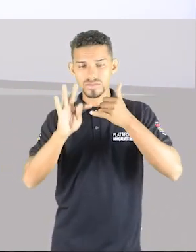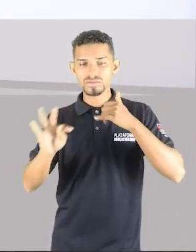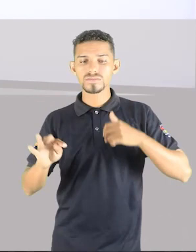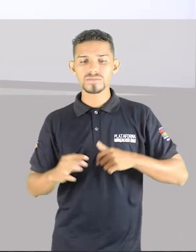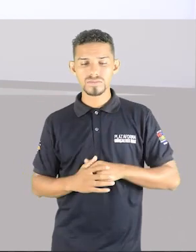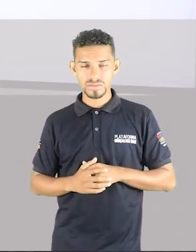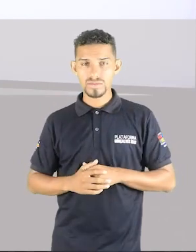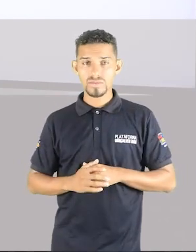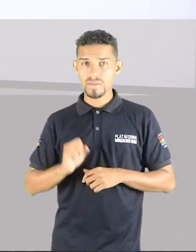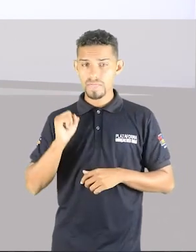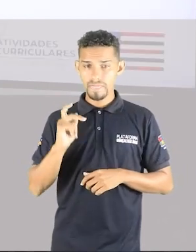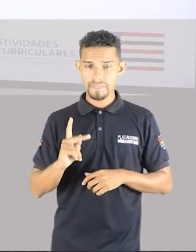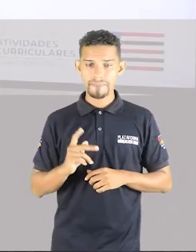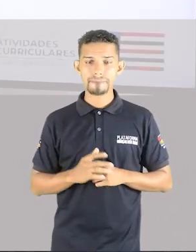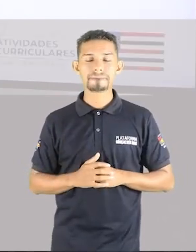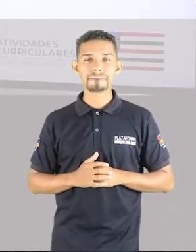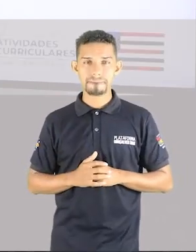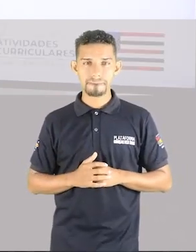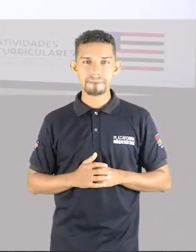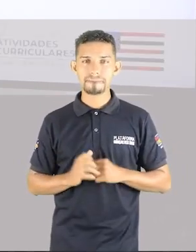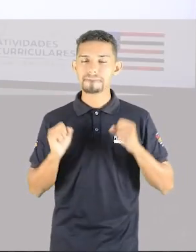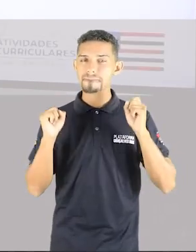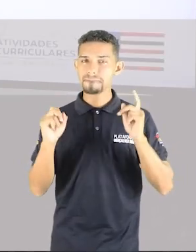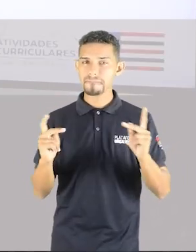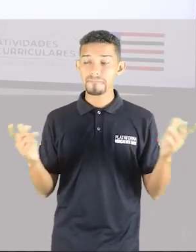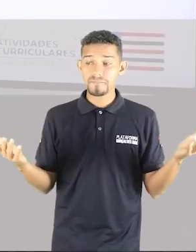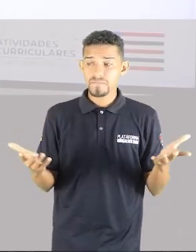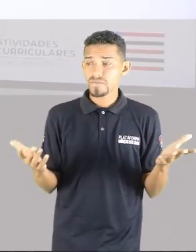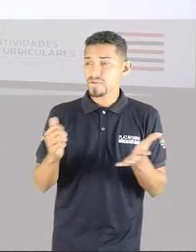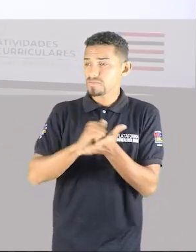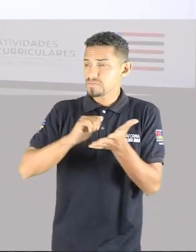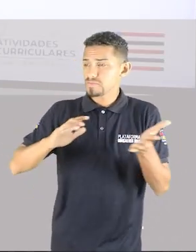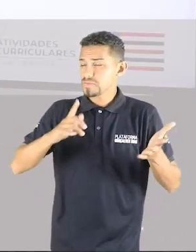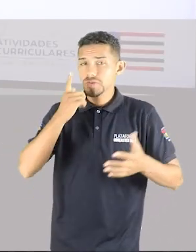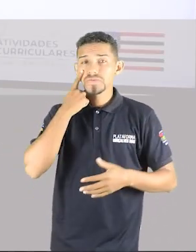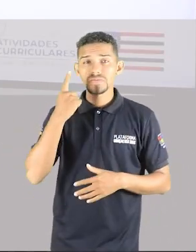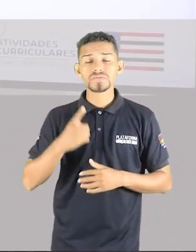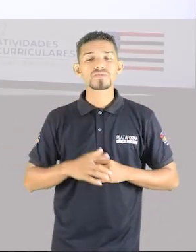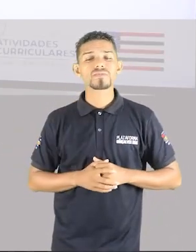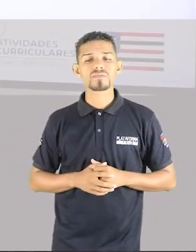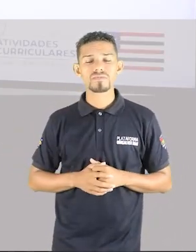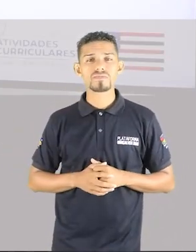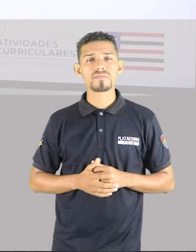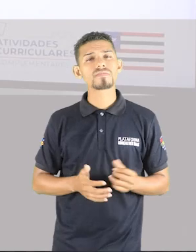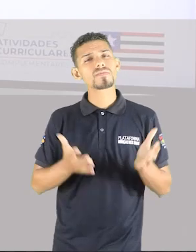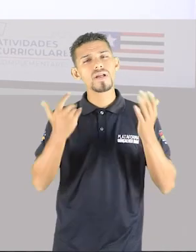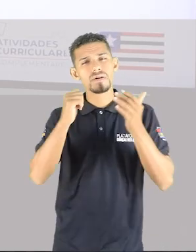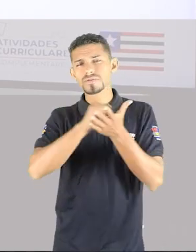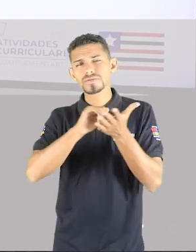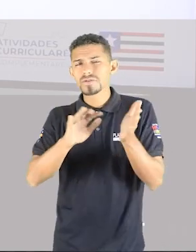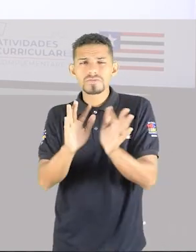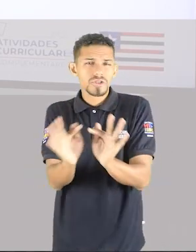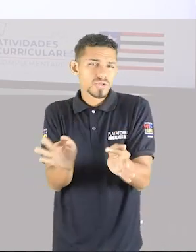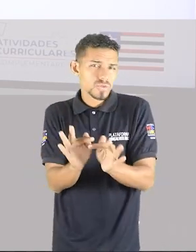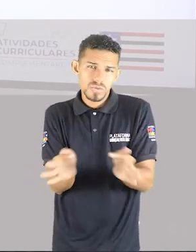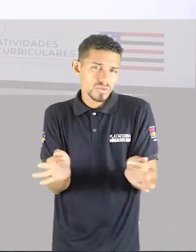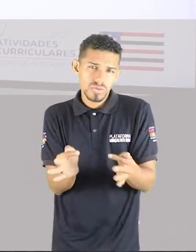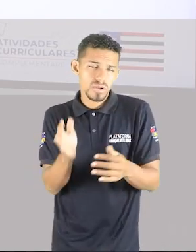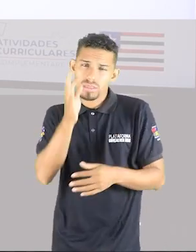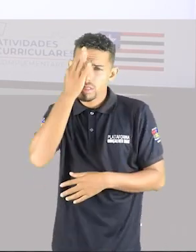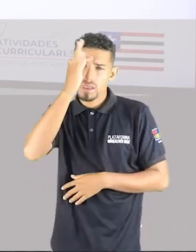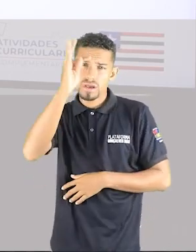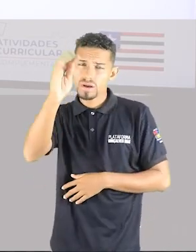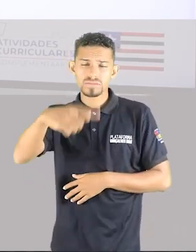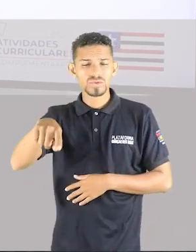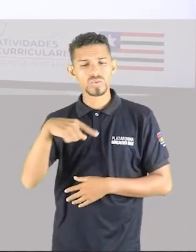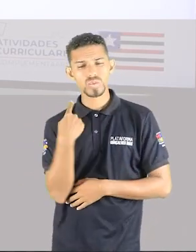voltagem beleza OK exercício vamos aqui os exercícios bem simplesinho só teórico